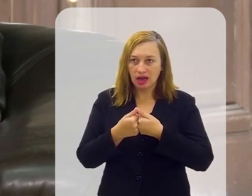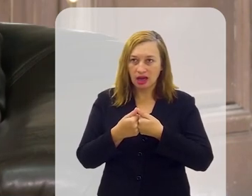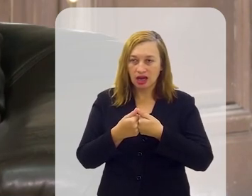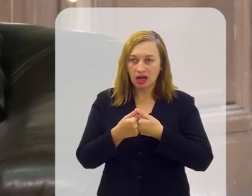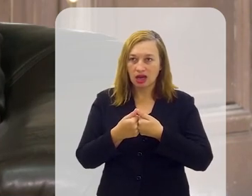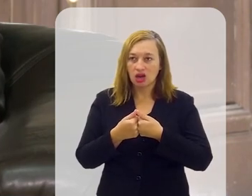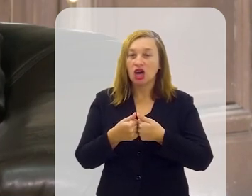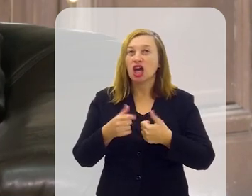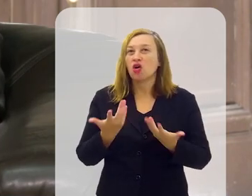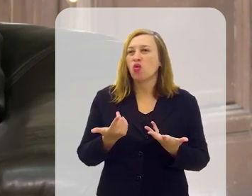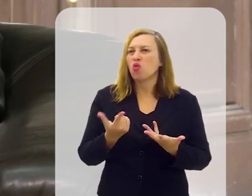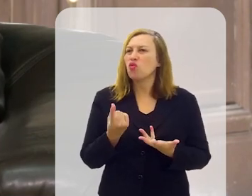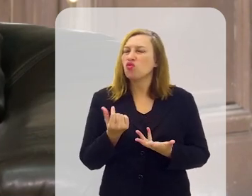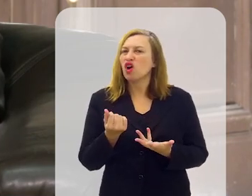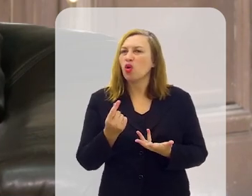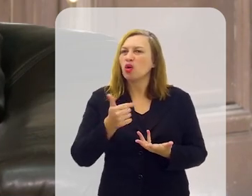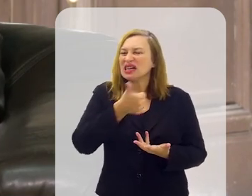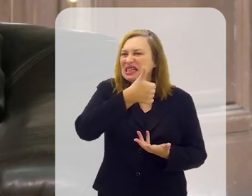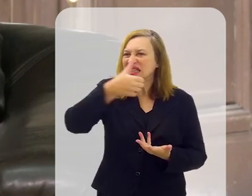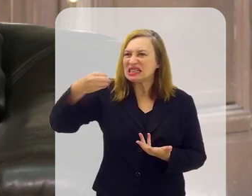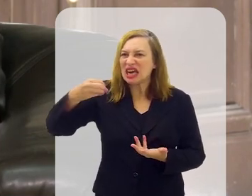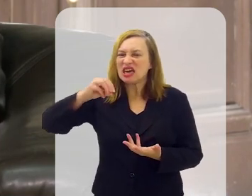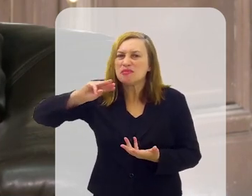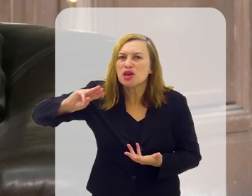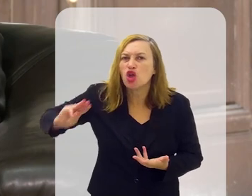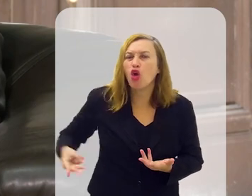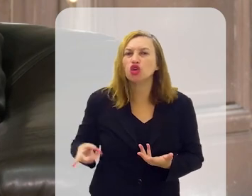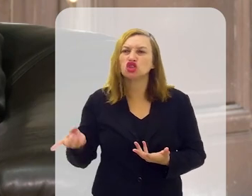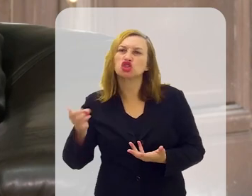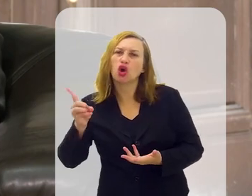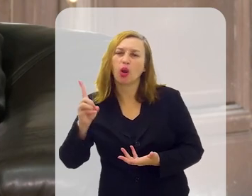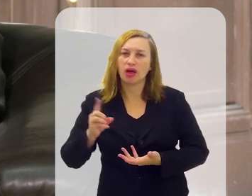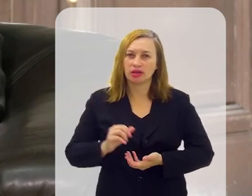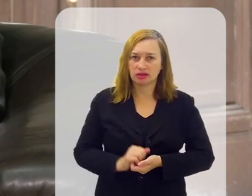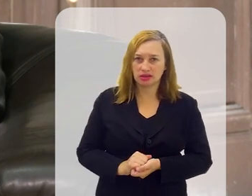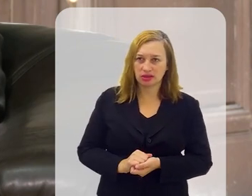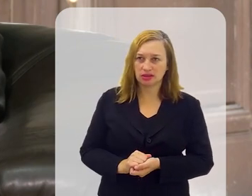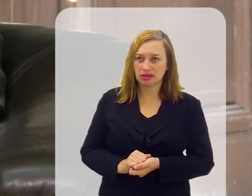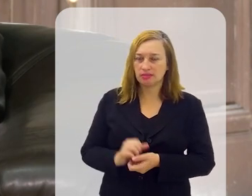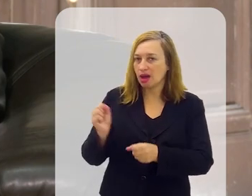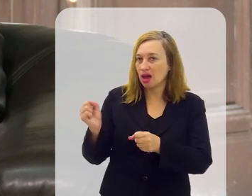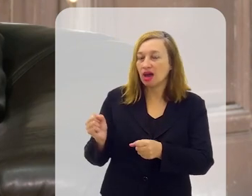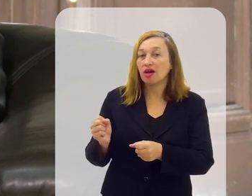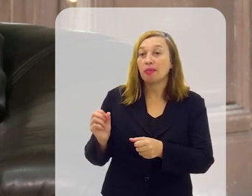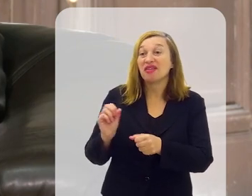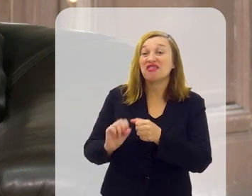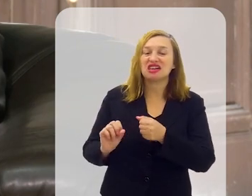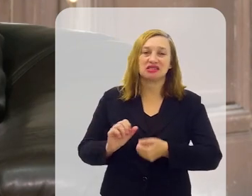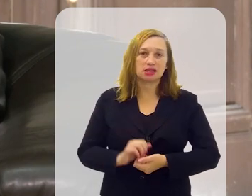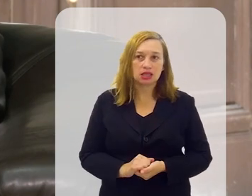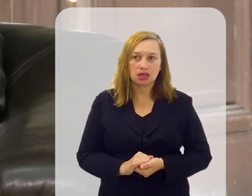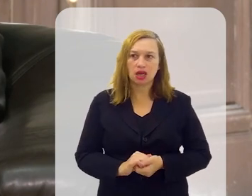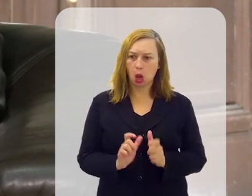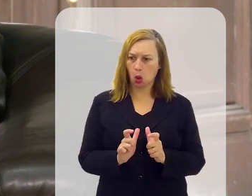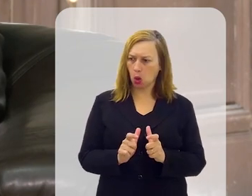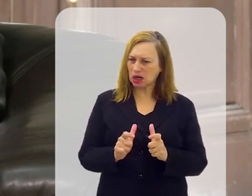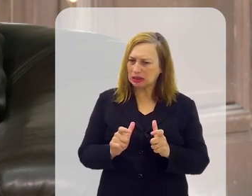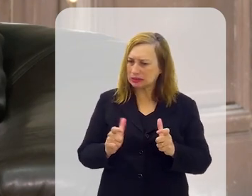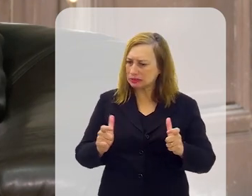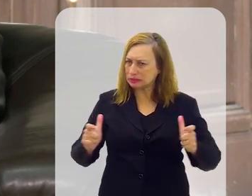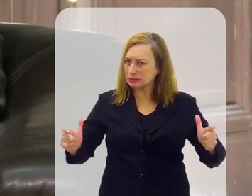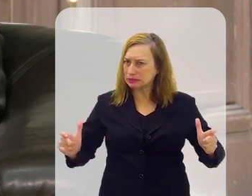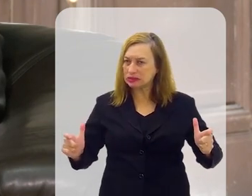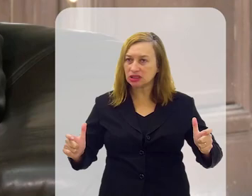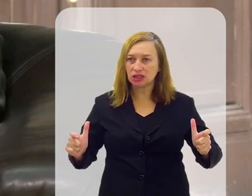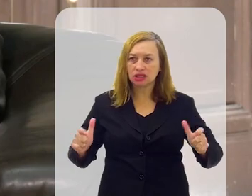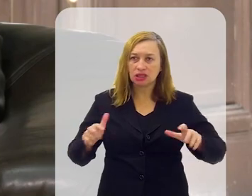né? E ela custou $100 milhões. $100 milhões? $100 milhões. Mas que gigantesca. Primor que deve ser isso. É